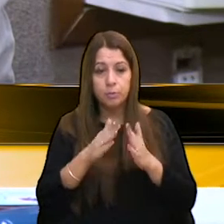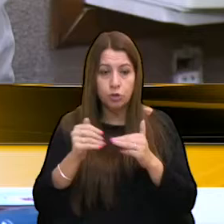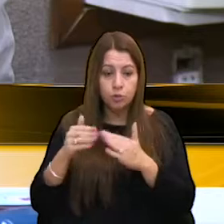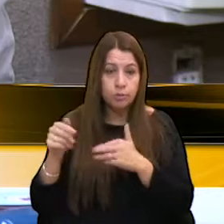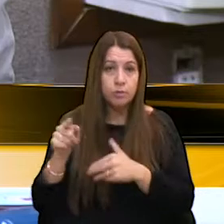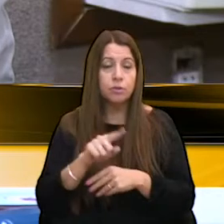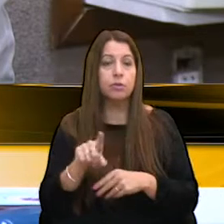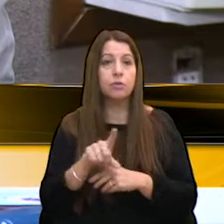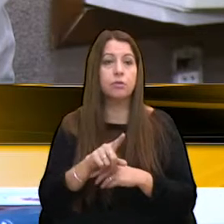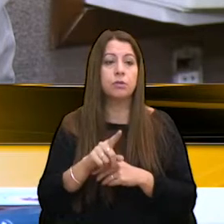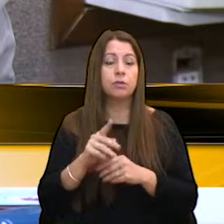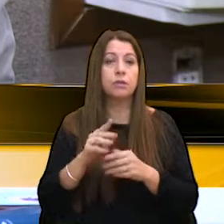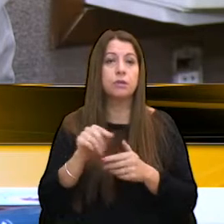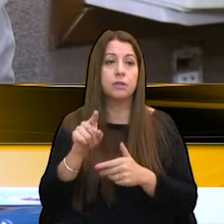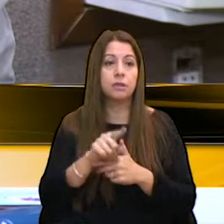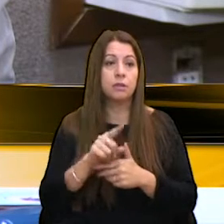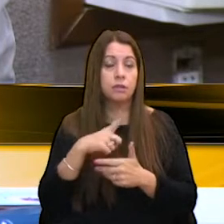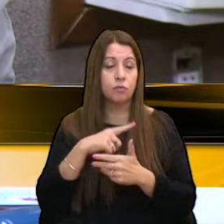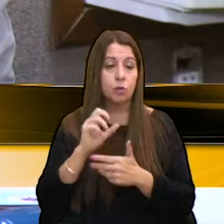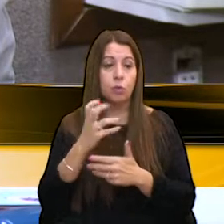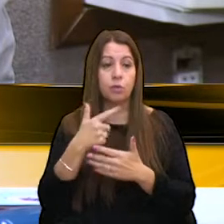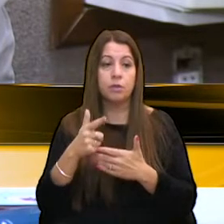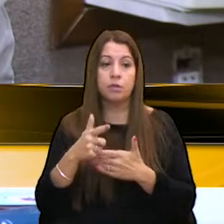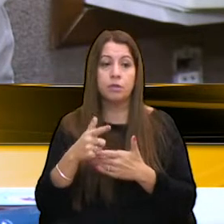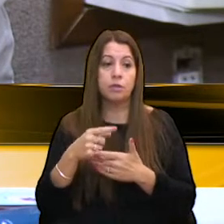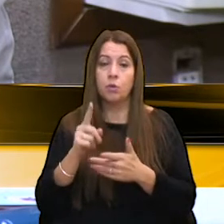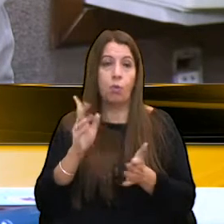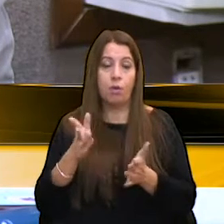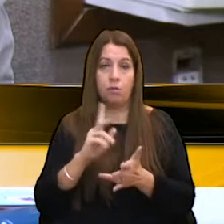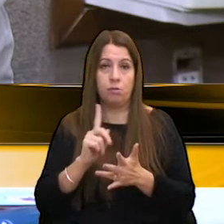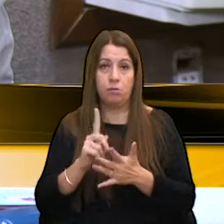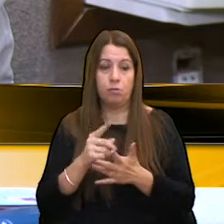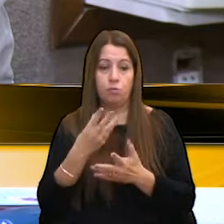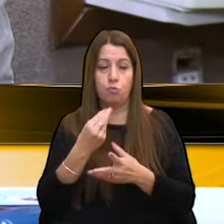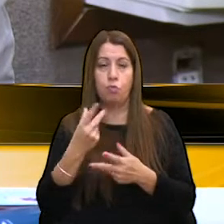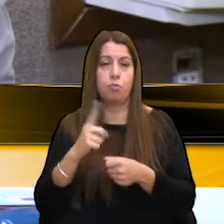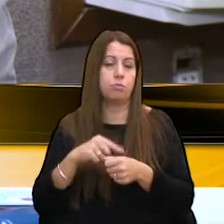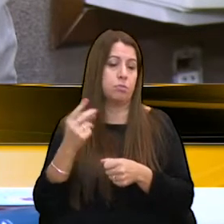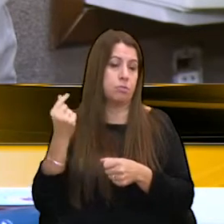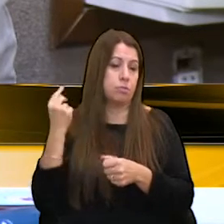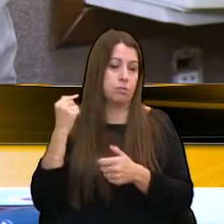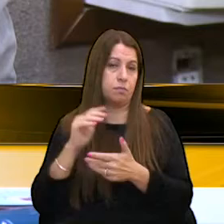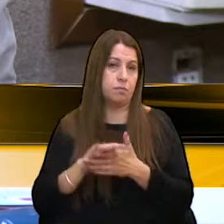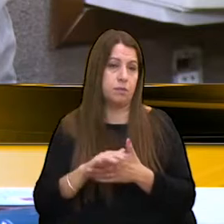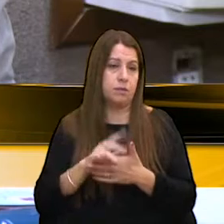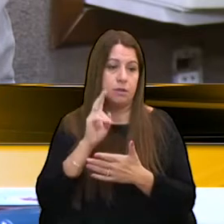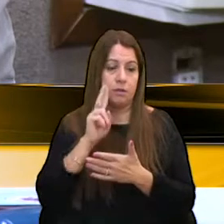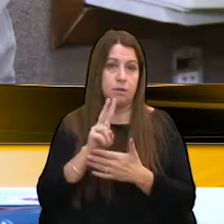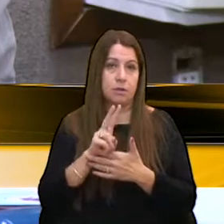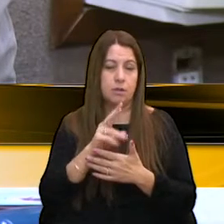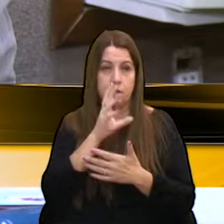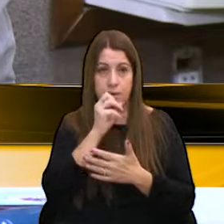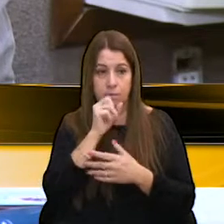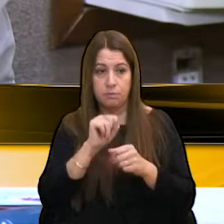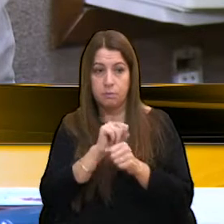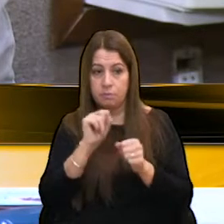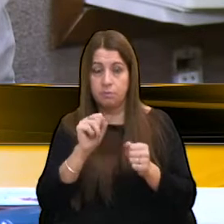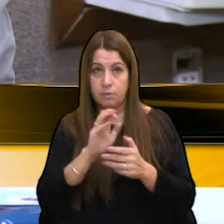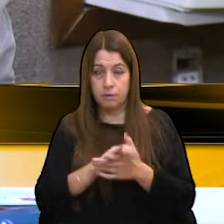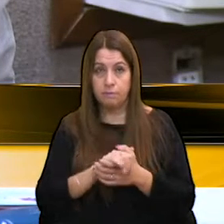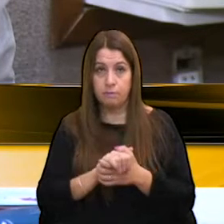pedidos, e essas demandas vêm acontecendo não de hoje, de muito tempo, né? Então, essa do sábado de manhã,